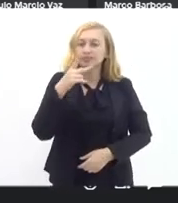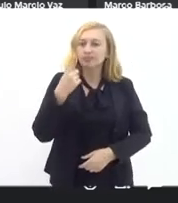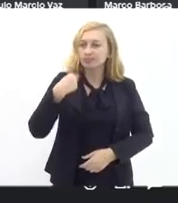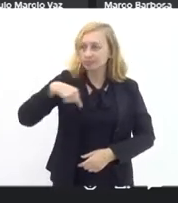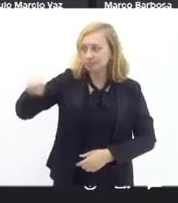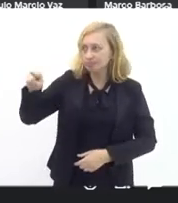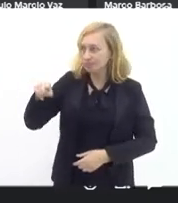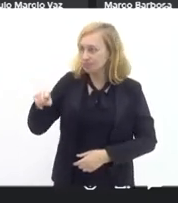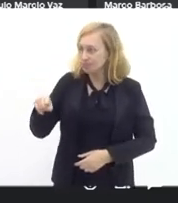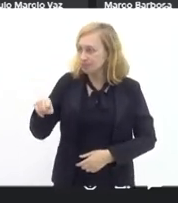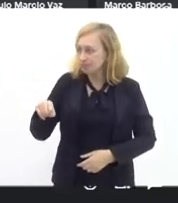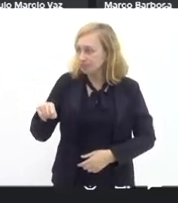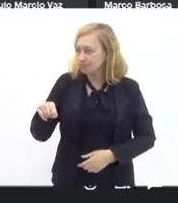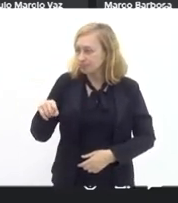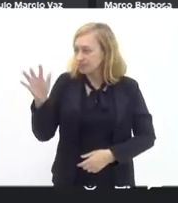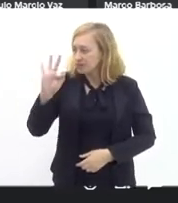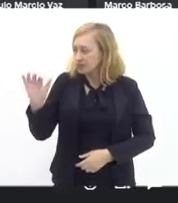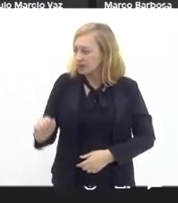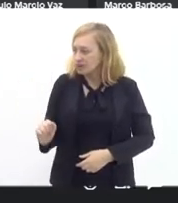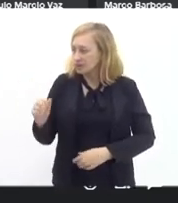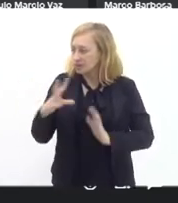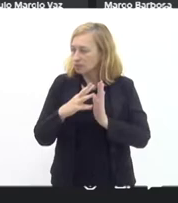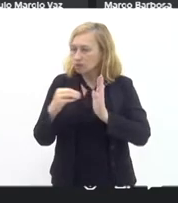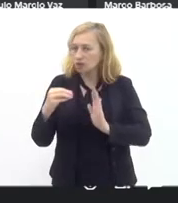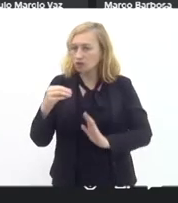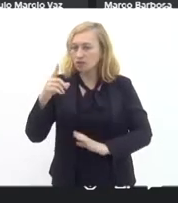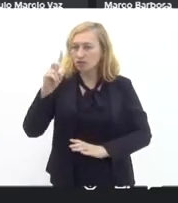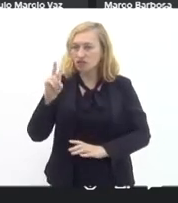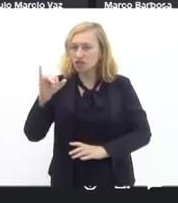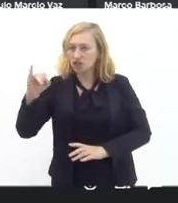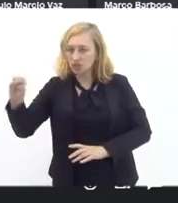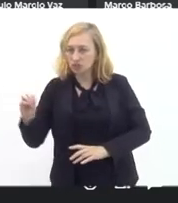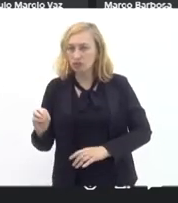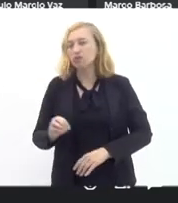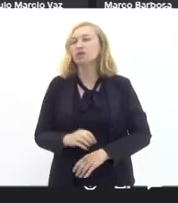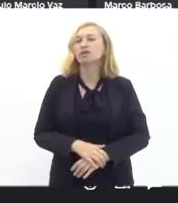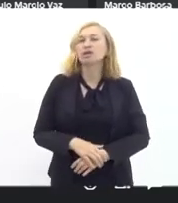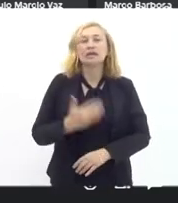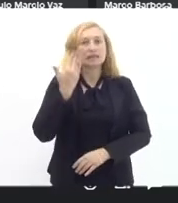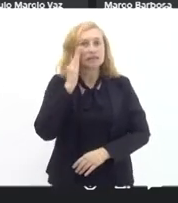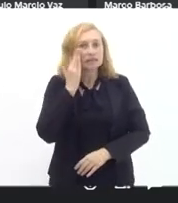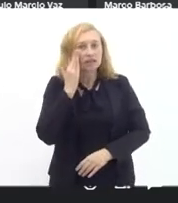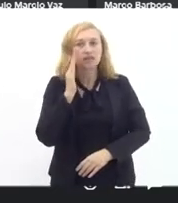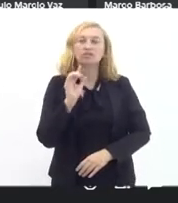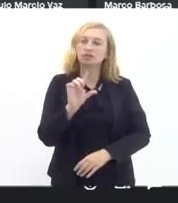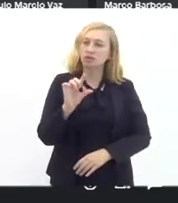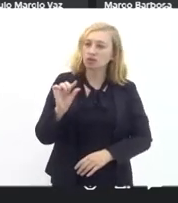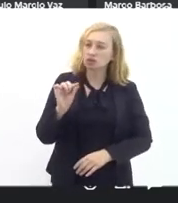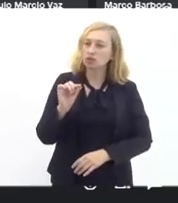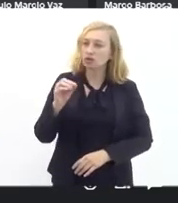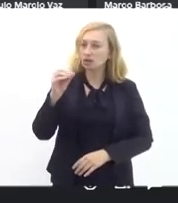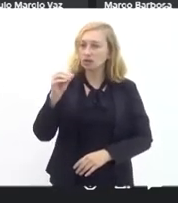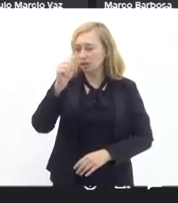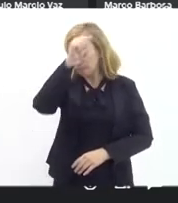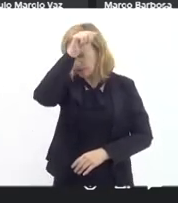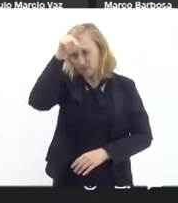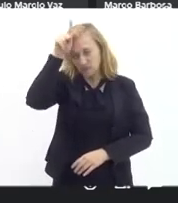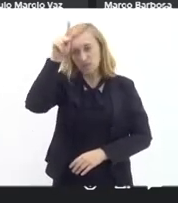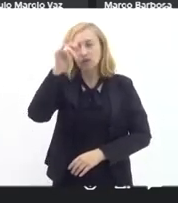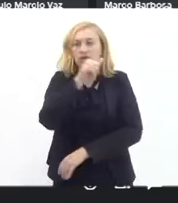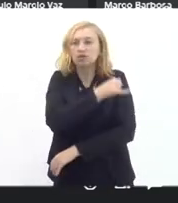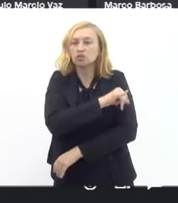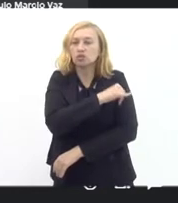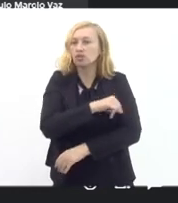lá na Fazenda Modelo com o Vinícius Cordeiro. É, entendo a opção da Prefeitura do Rio